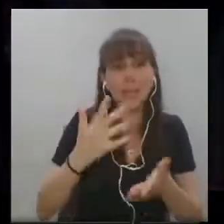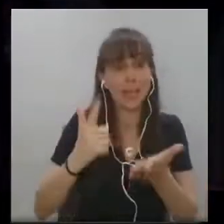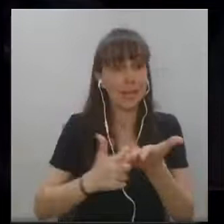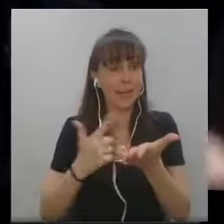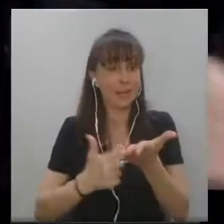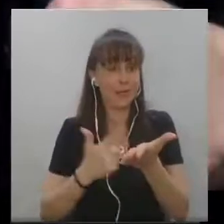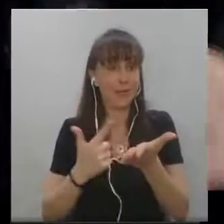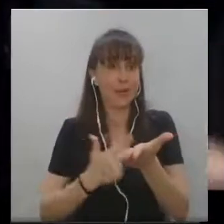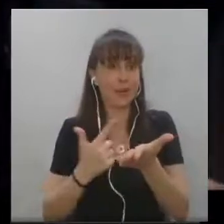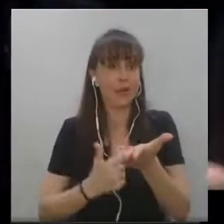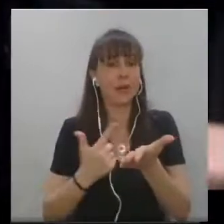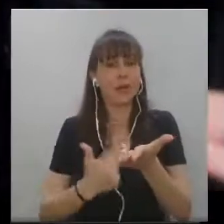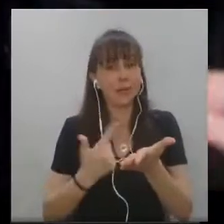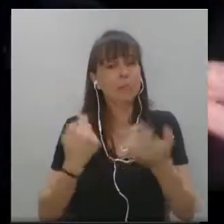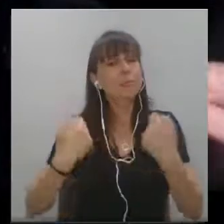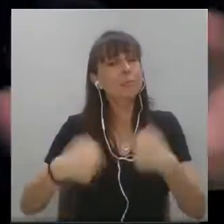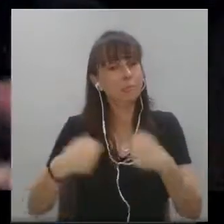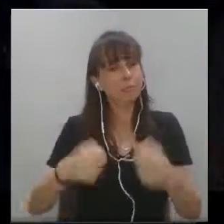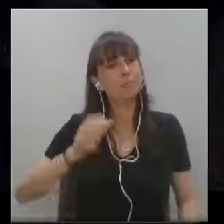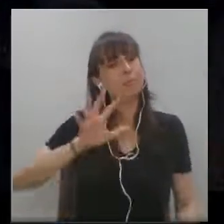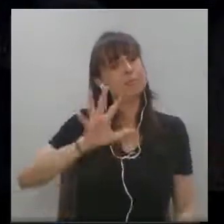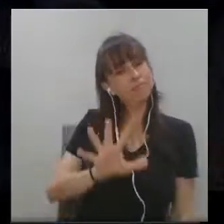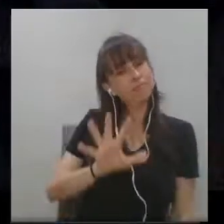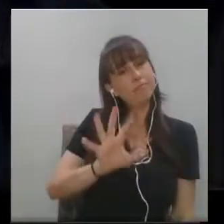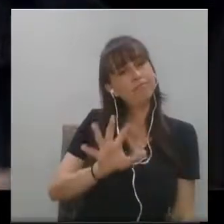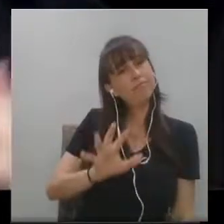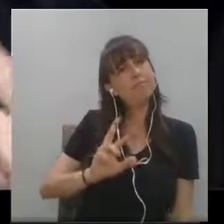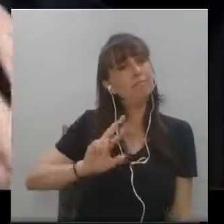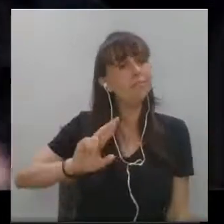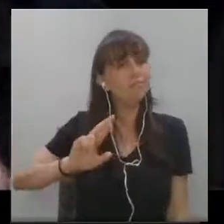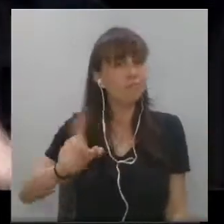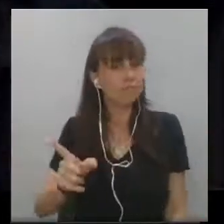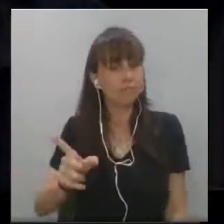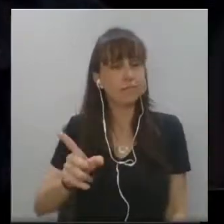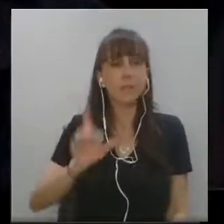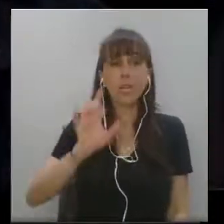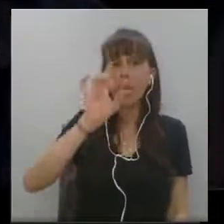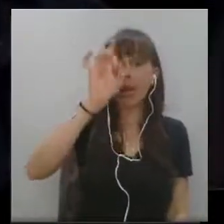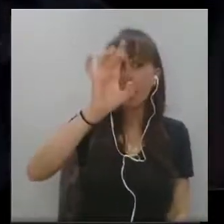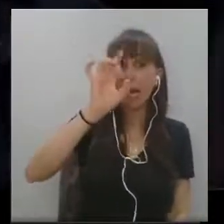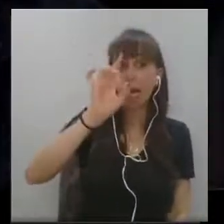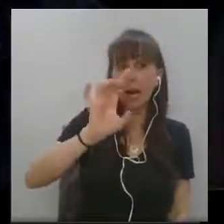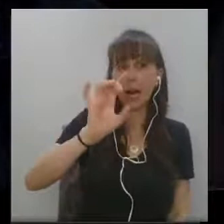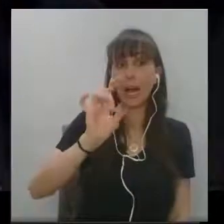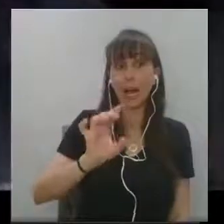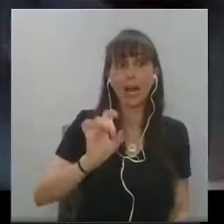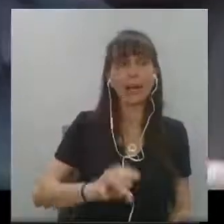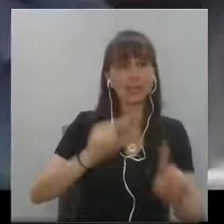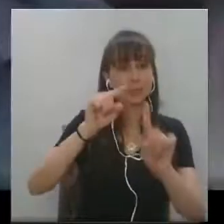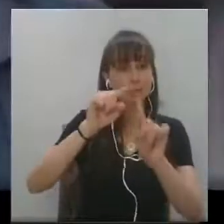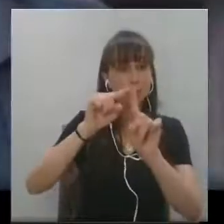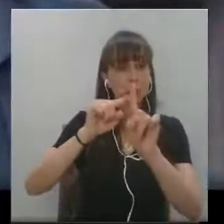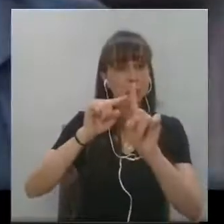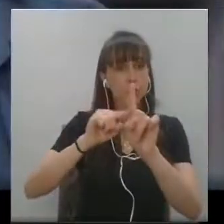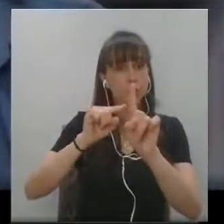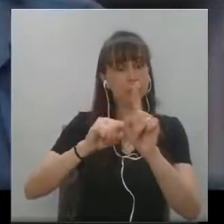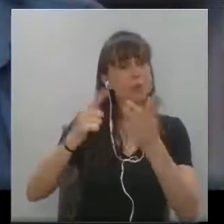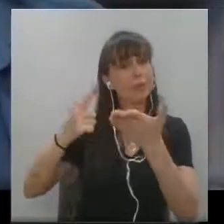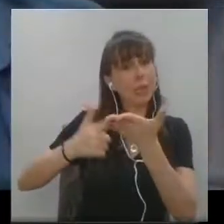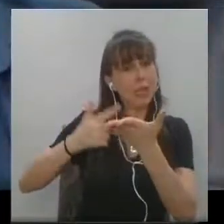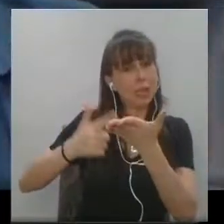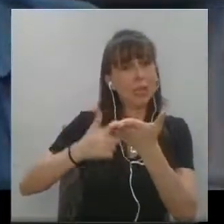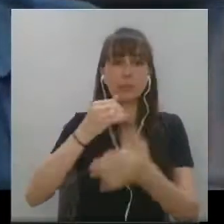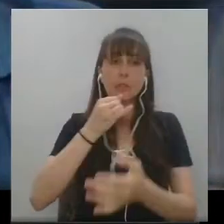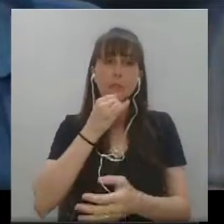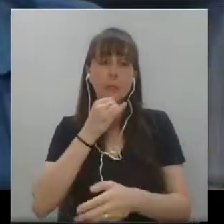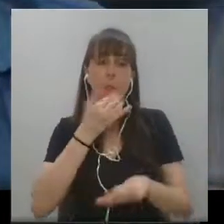lido com formas, diferenciadas, de acordo com cada tipo de livro. Então, se você for ler, um livro prático, por